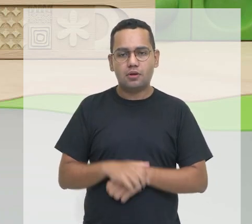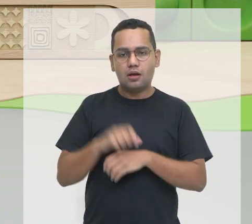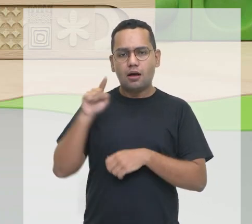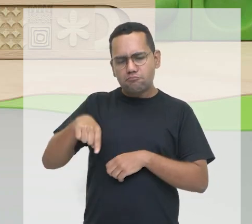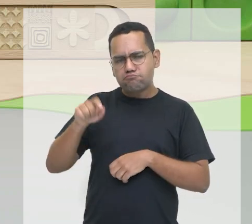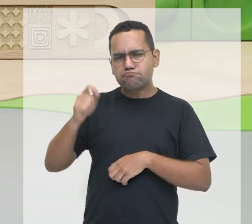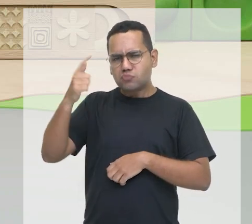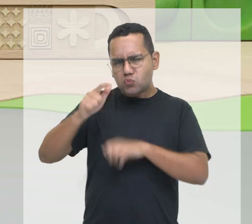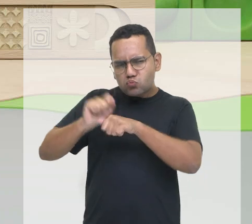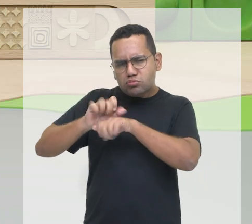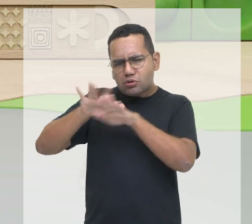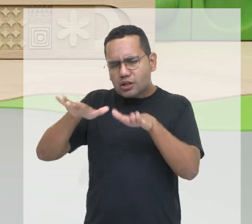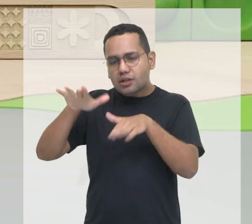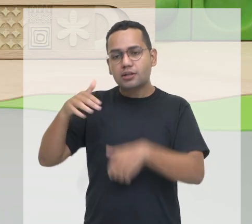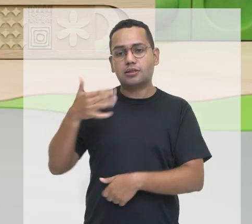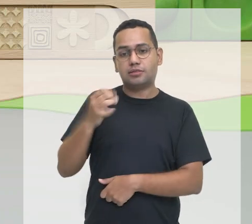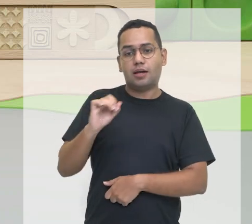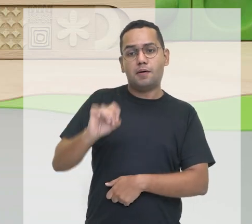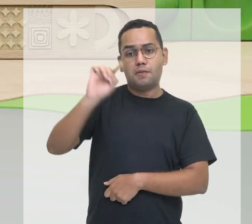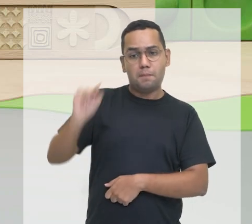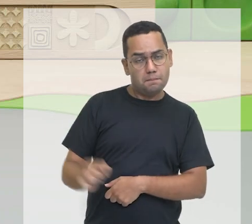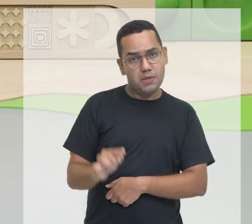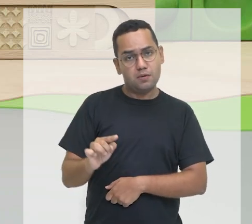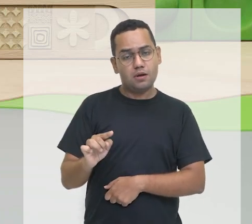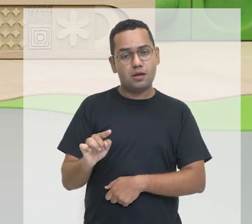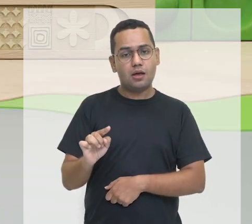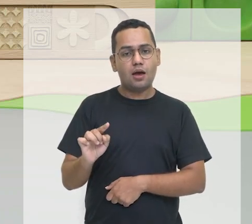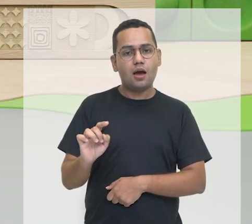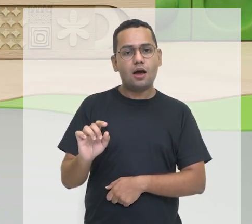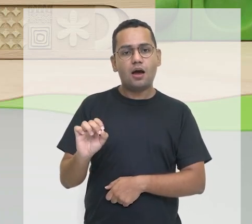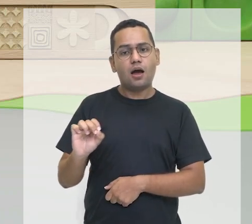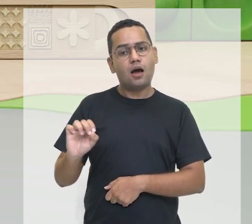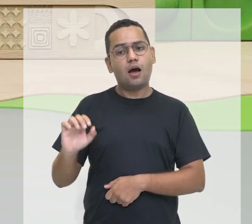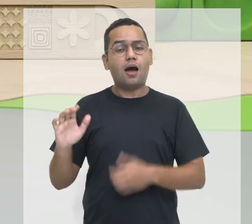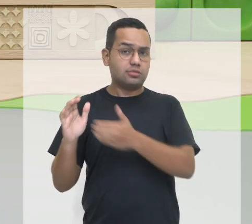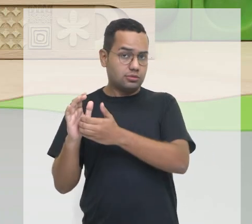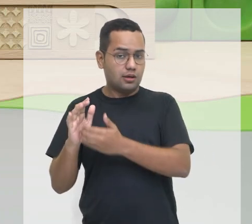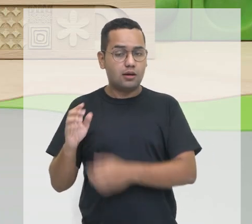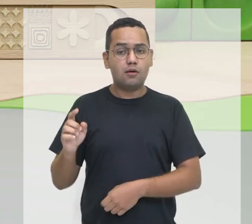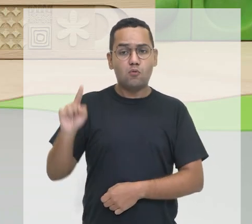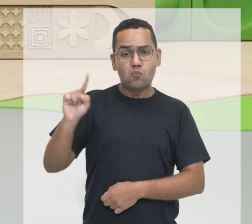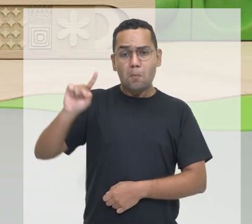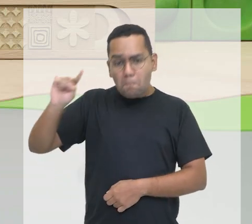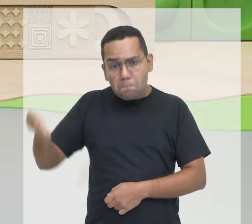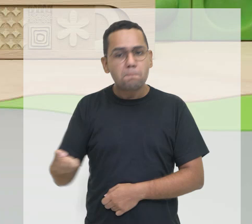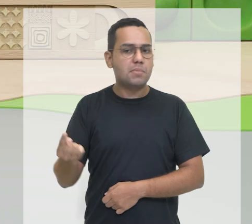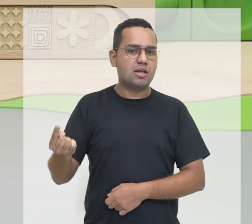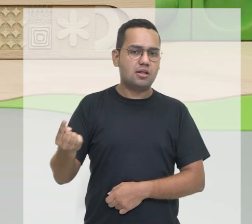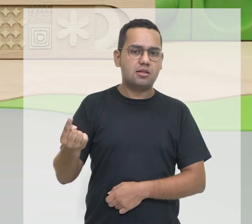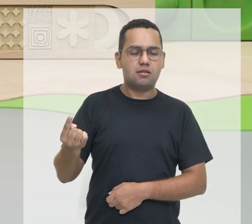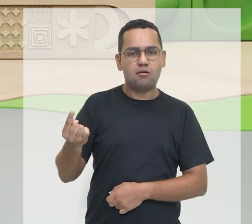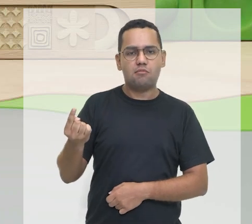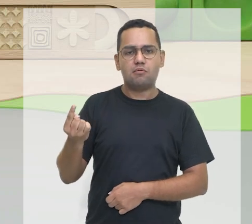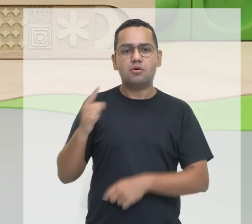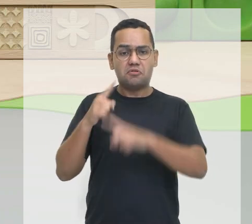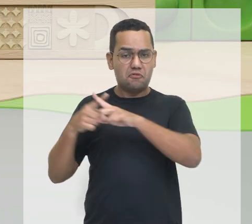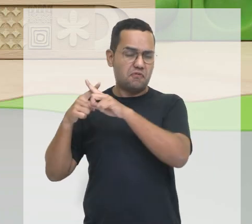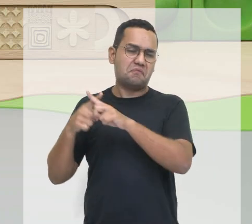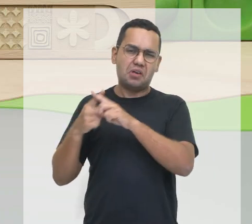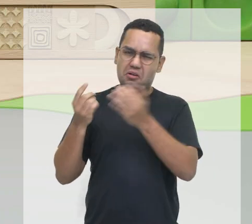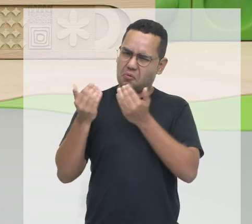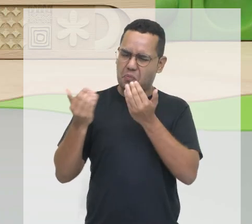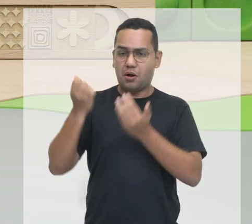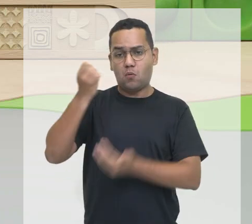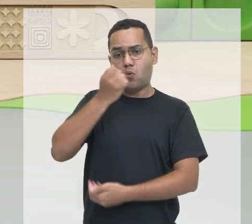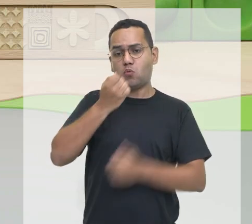azuis, atinge aí, ó, 10.000 a 1 milhão de vezes a do Sol, entre